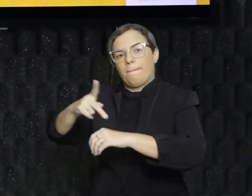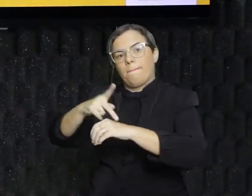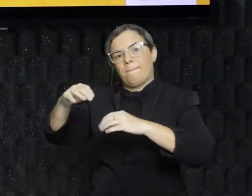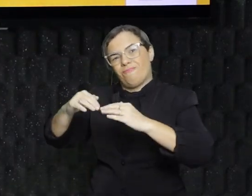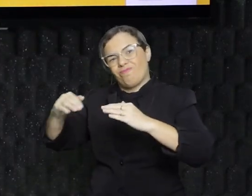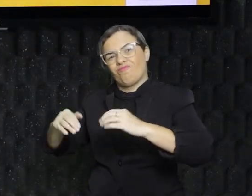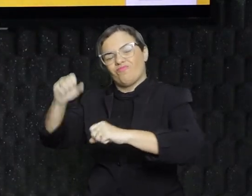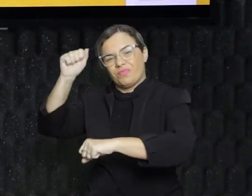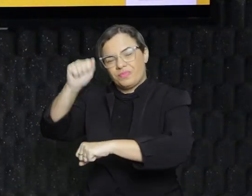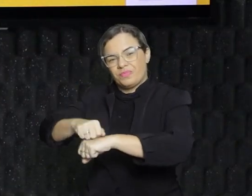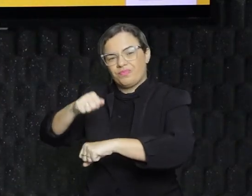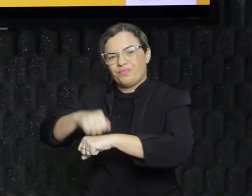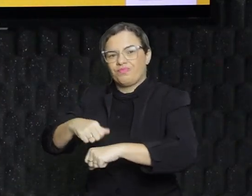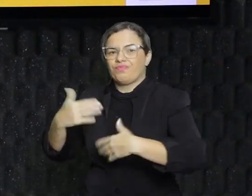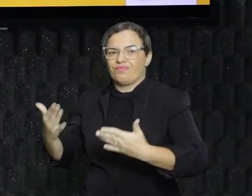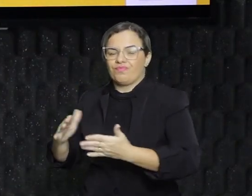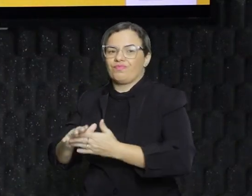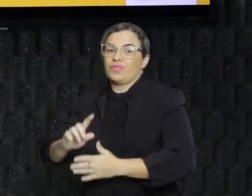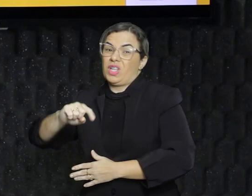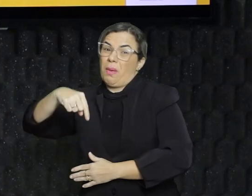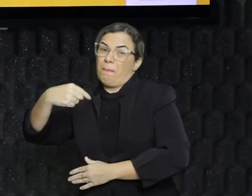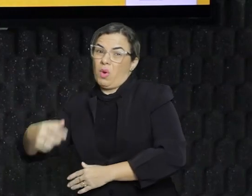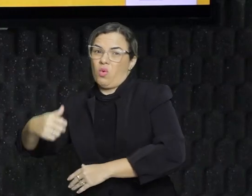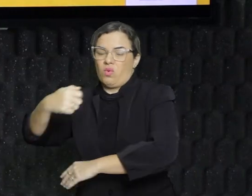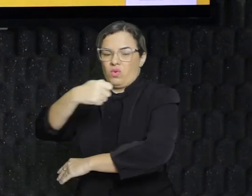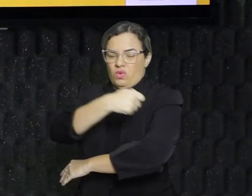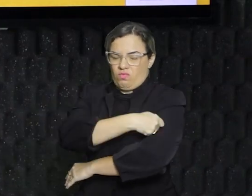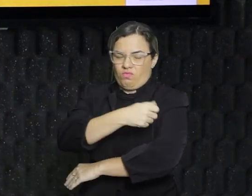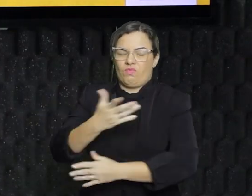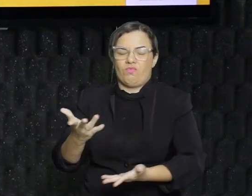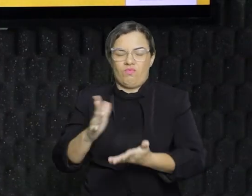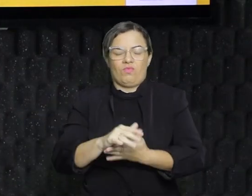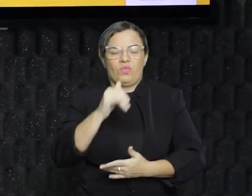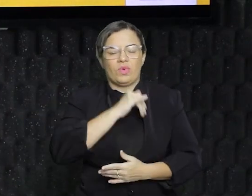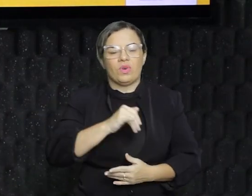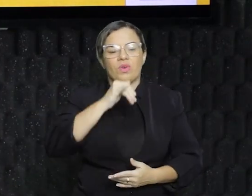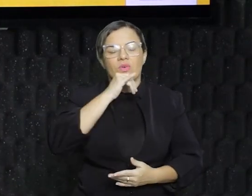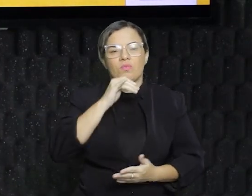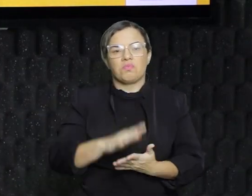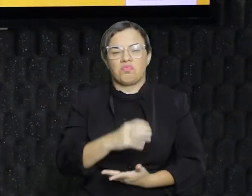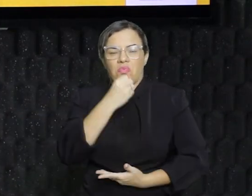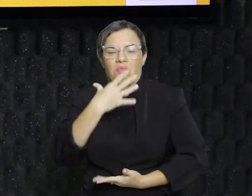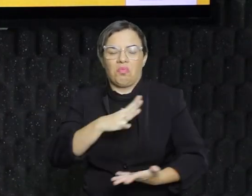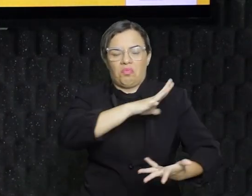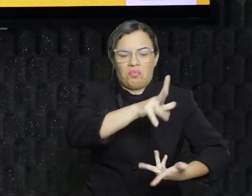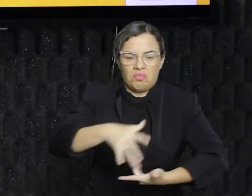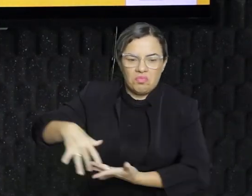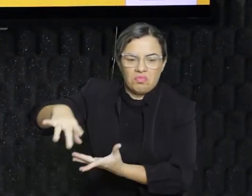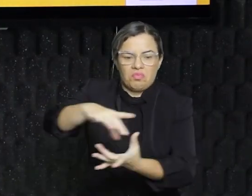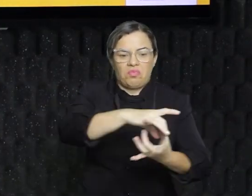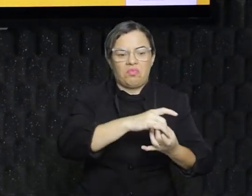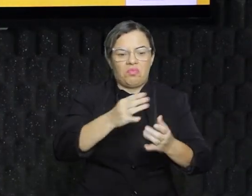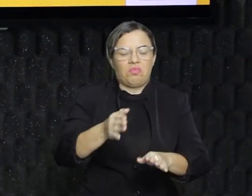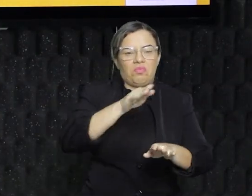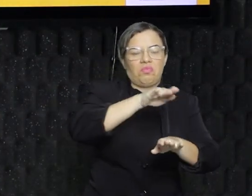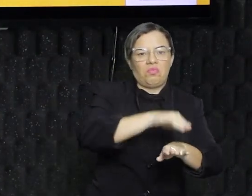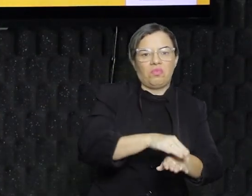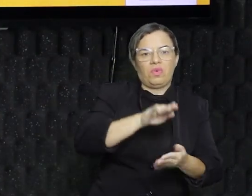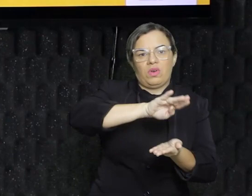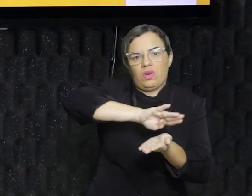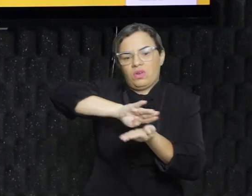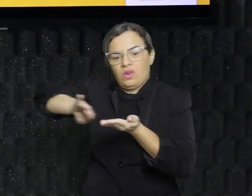pobres, ficaram em segundo plano. Então isso exemplifica muito bem a globalização enquanto processo inclusivo e